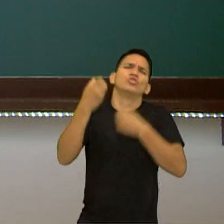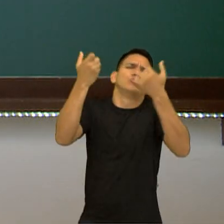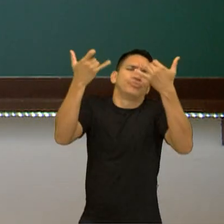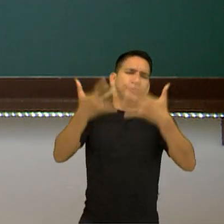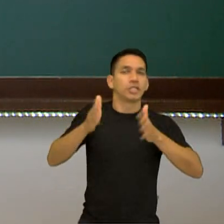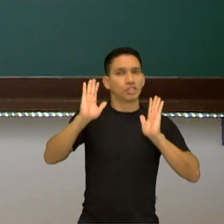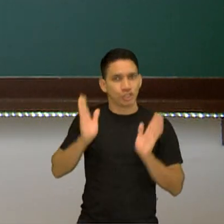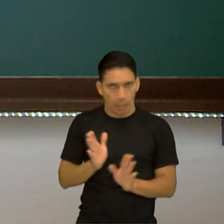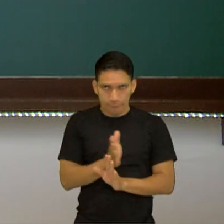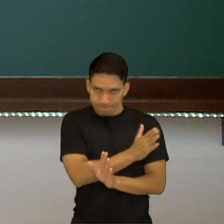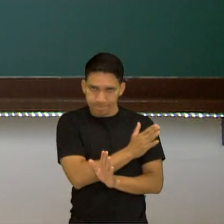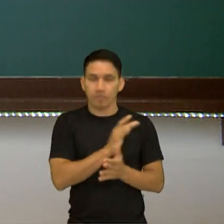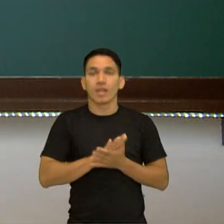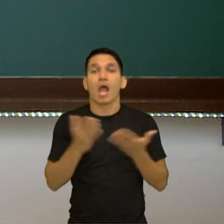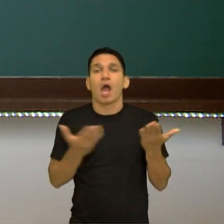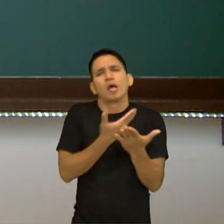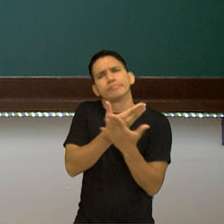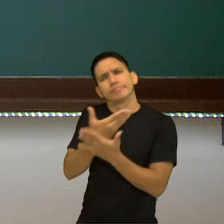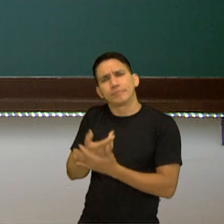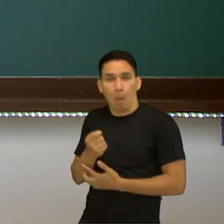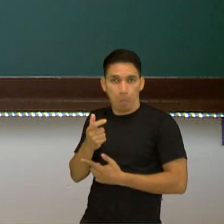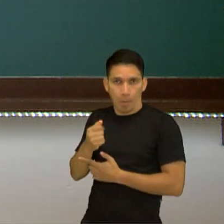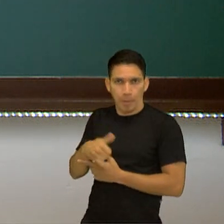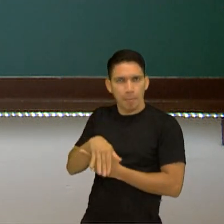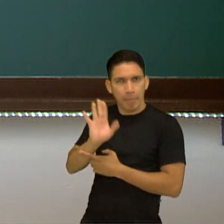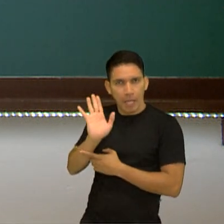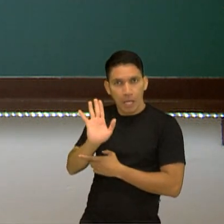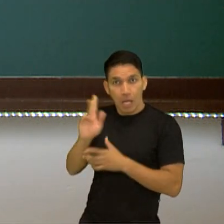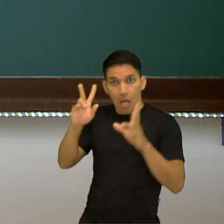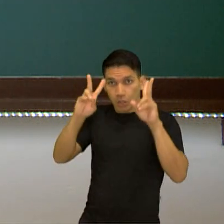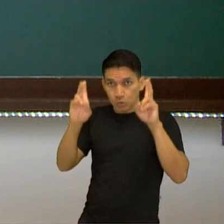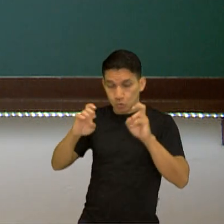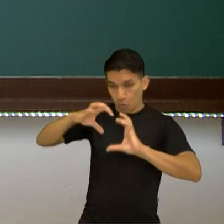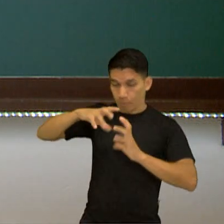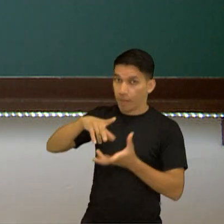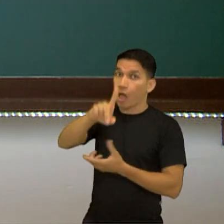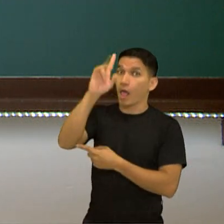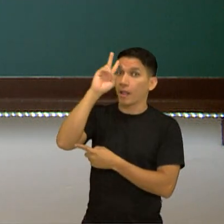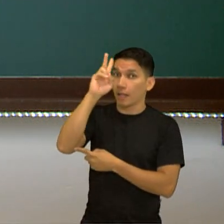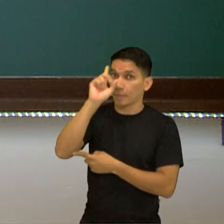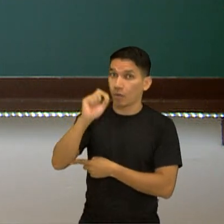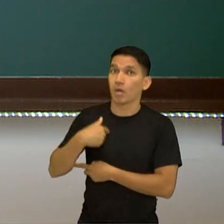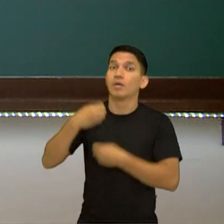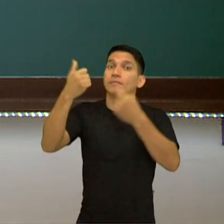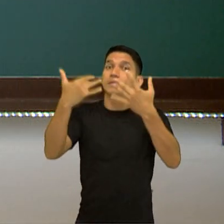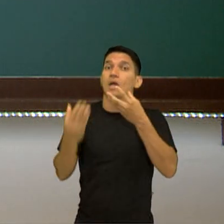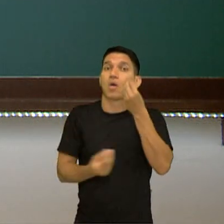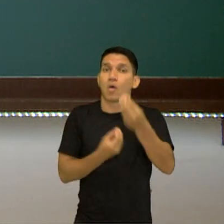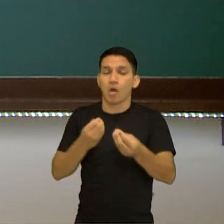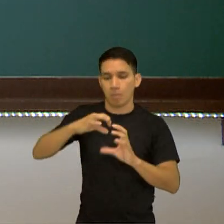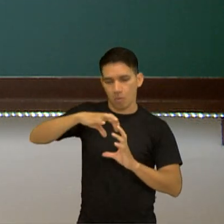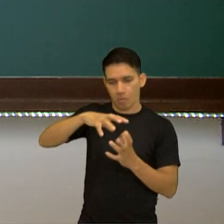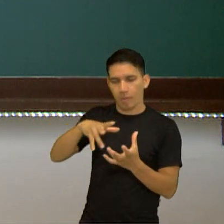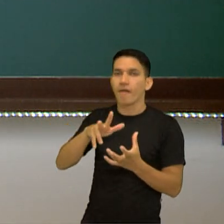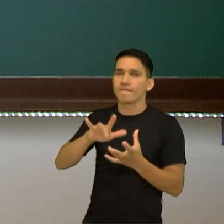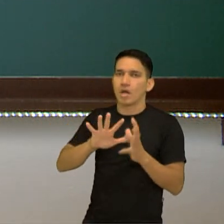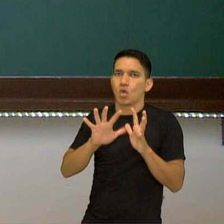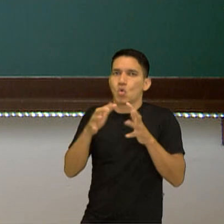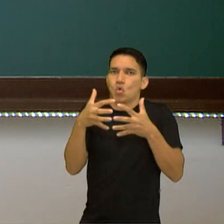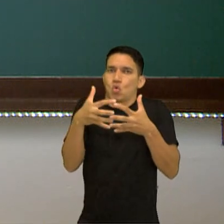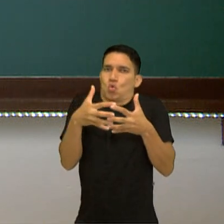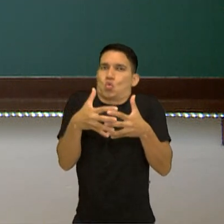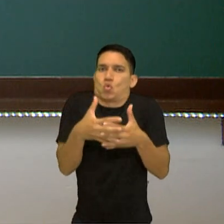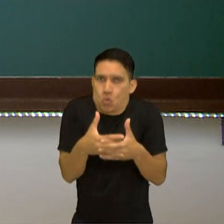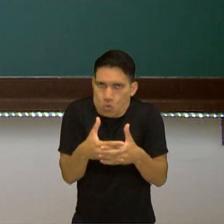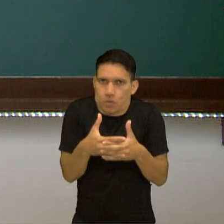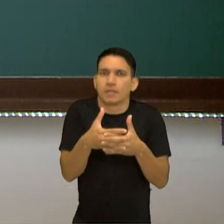isso, a gente vai estudar um pouquinho mais o nosso planeta. Você tem que lembrar que eu já falei para você que o nosso planeta foi se resfriando e a